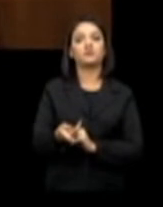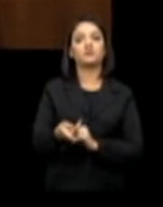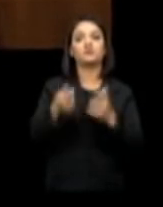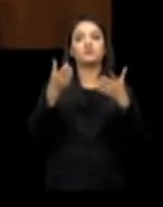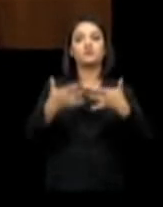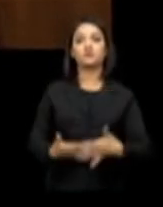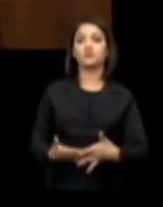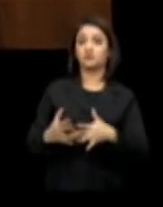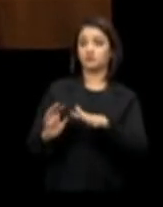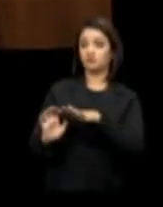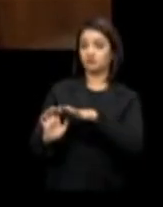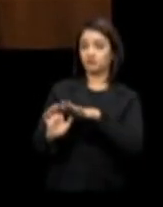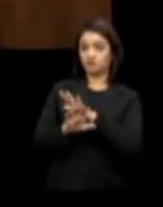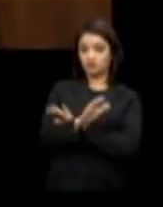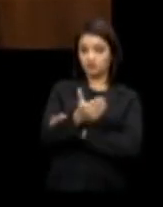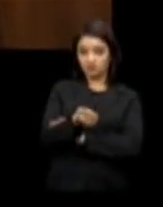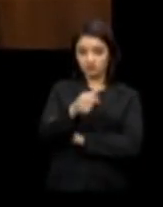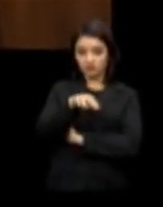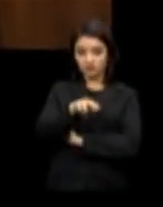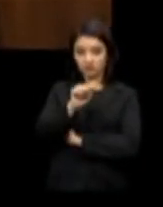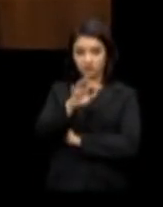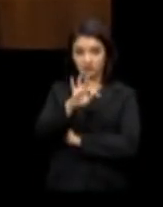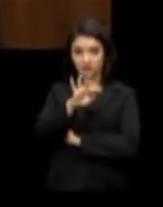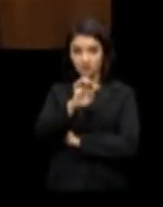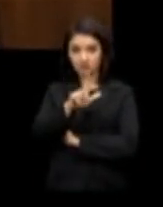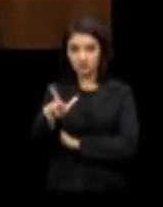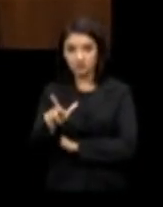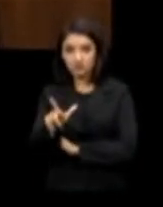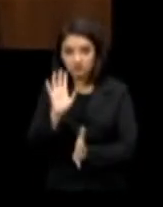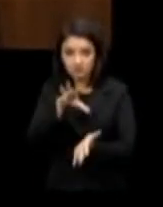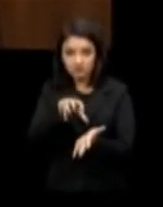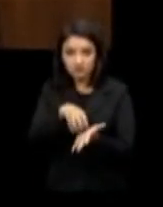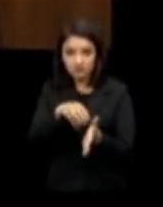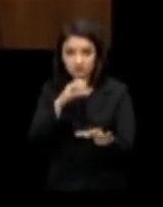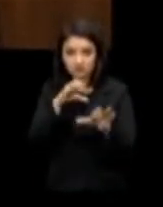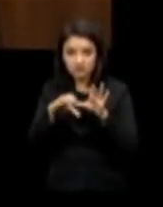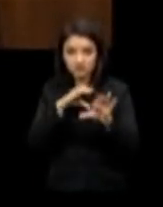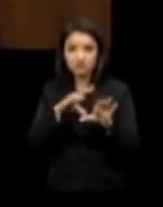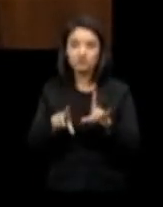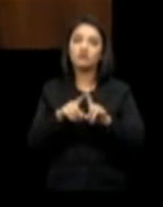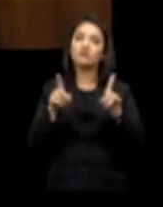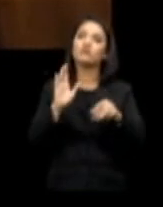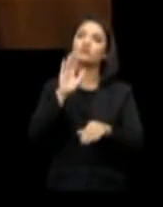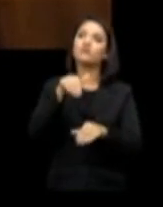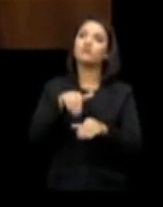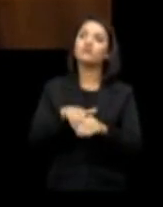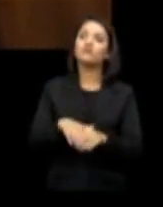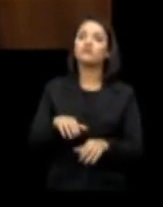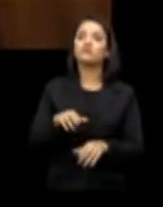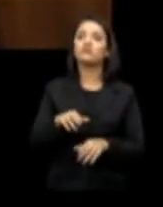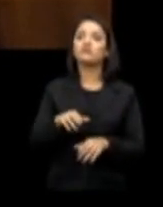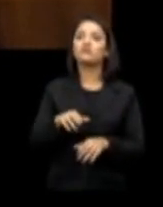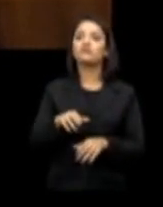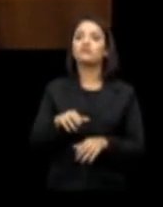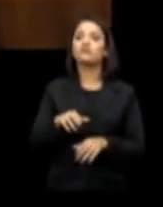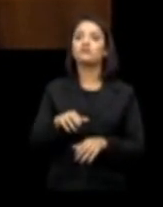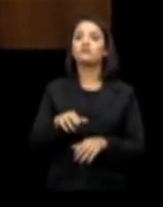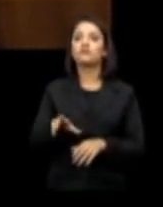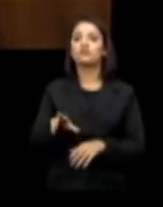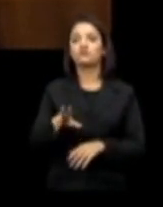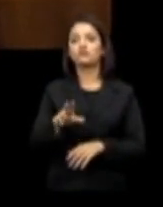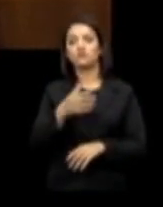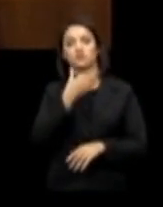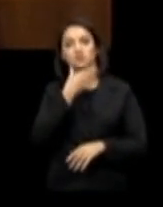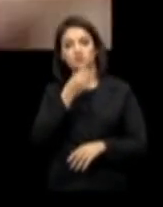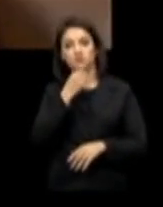de Telecomunicações, a Anatel, foi isso referido. E nos termos do voto do conselheiro presidente Leonardo